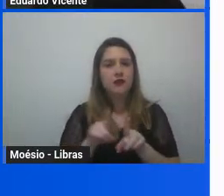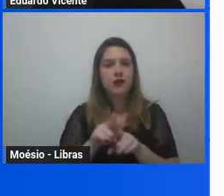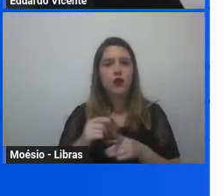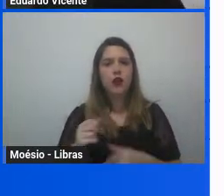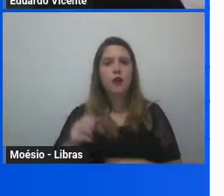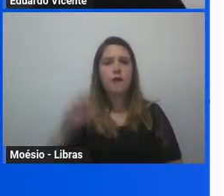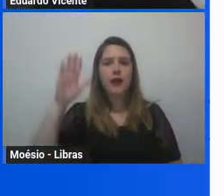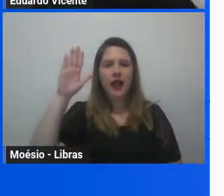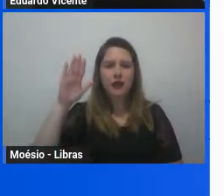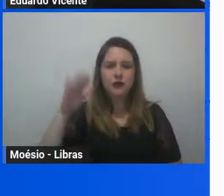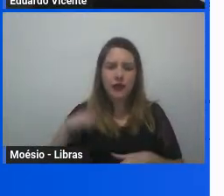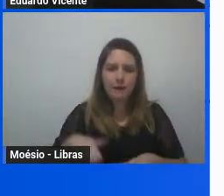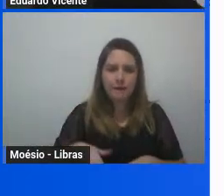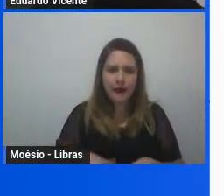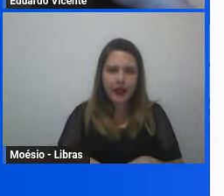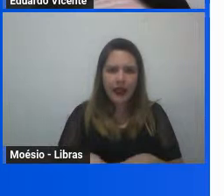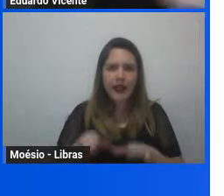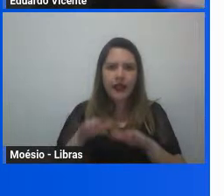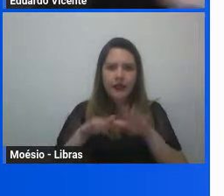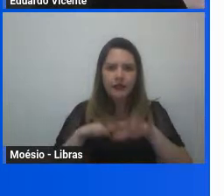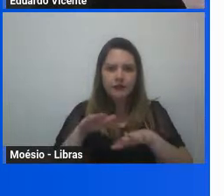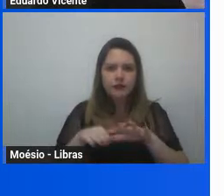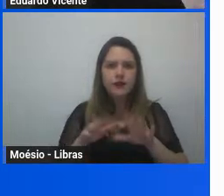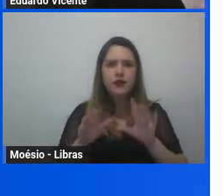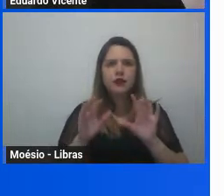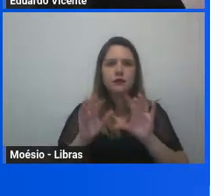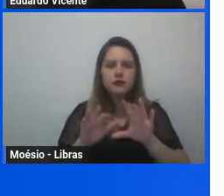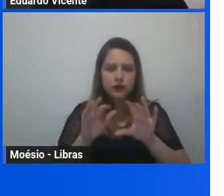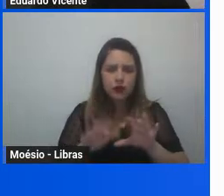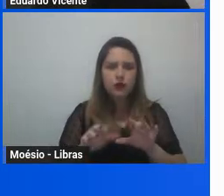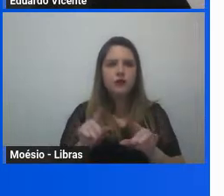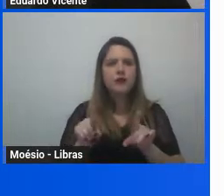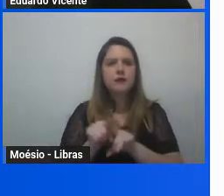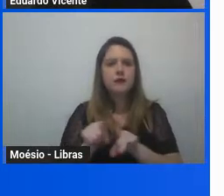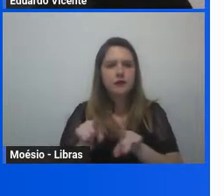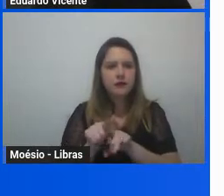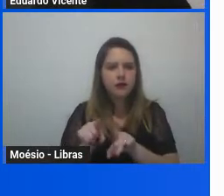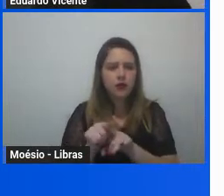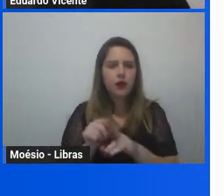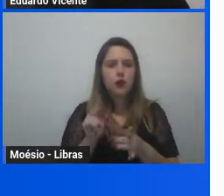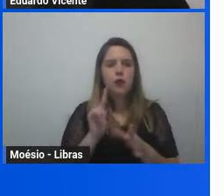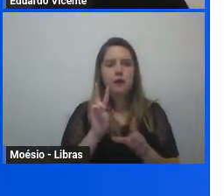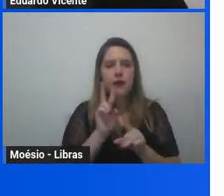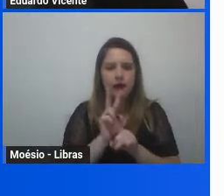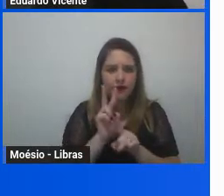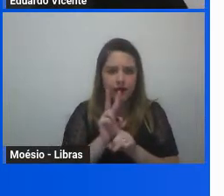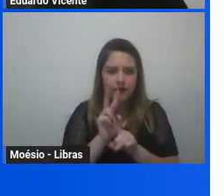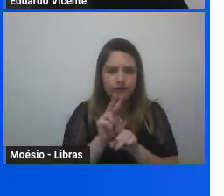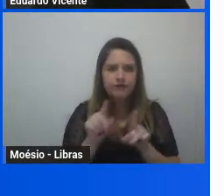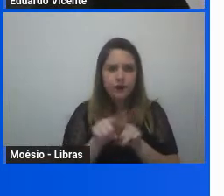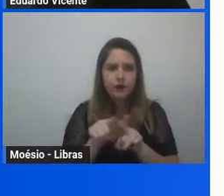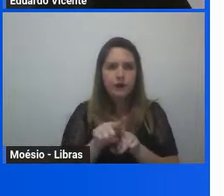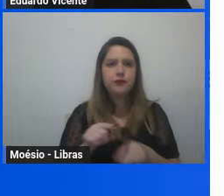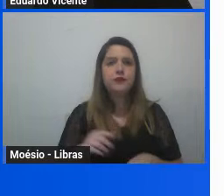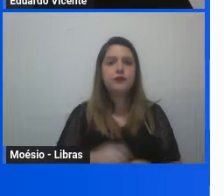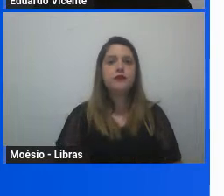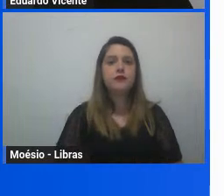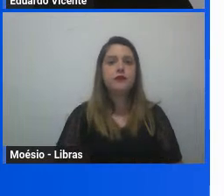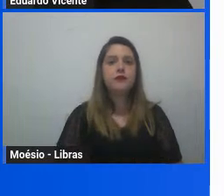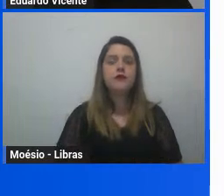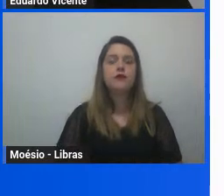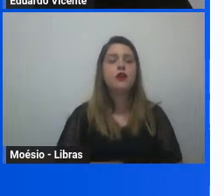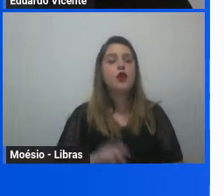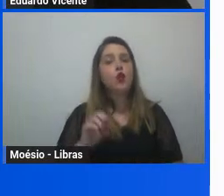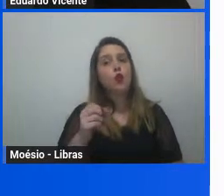for na perna, eleva a perna, deito a vítima e mantenha a pressão no local do ferimento. O quanto